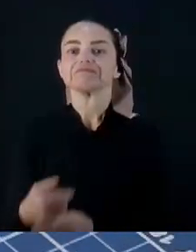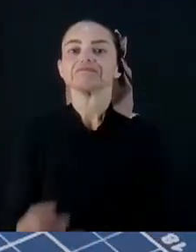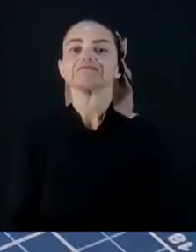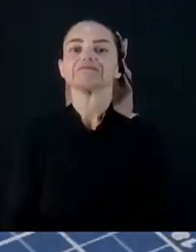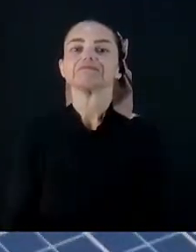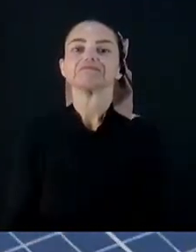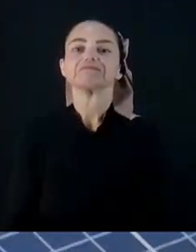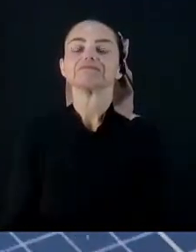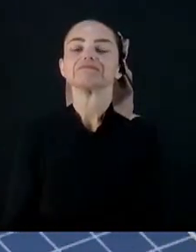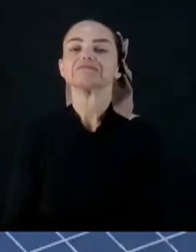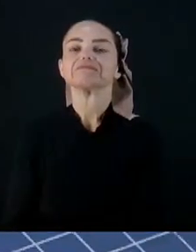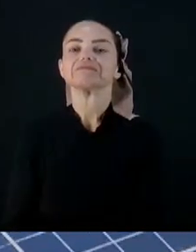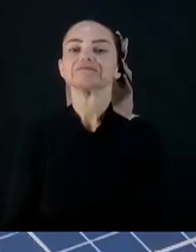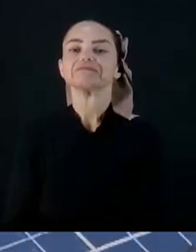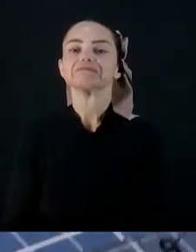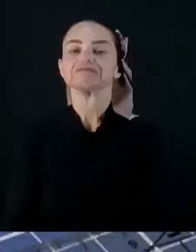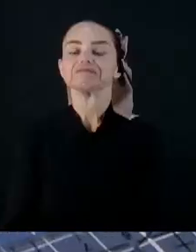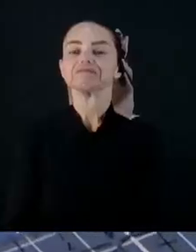desmanchador ser. de costura.